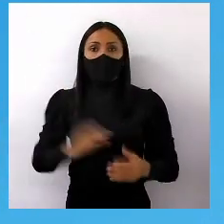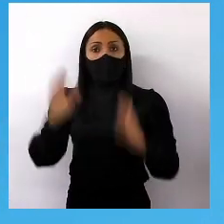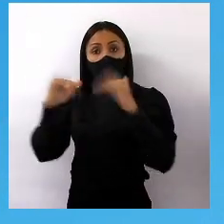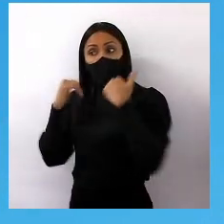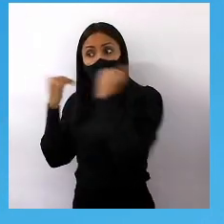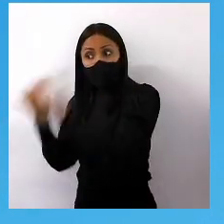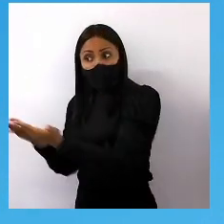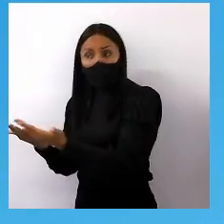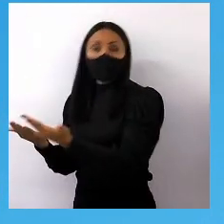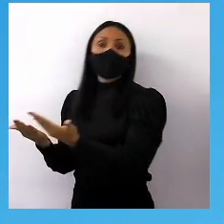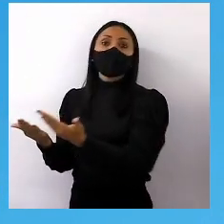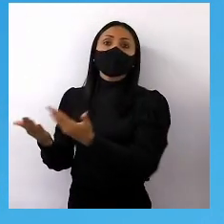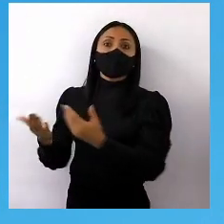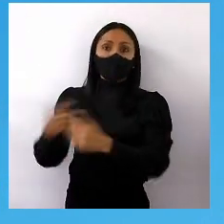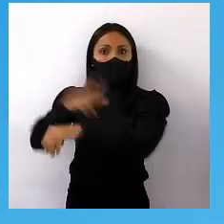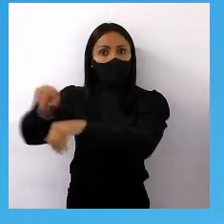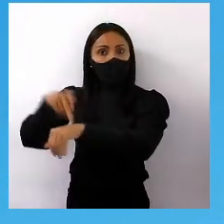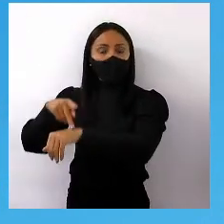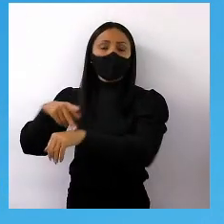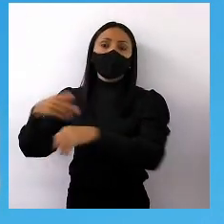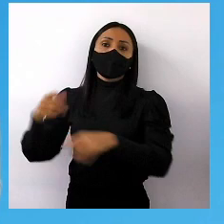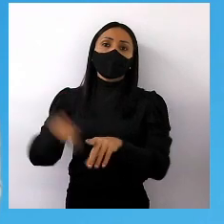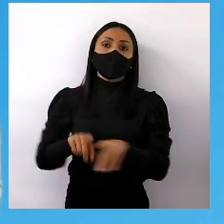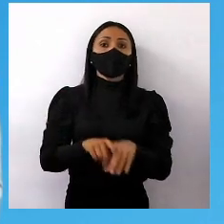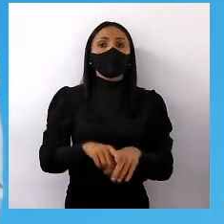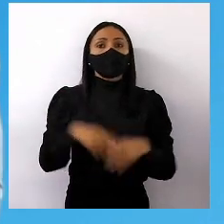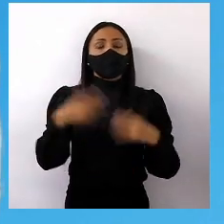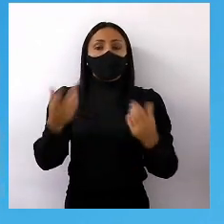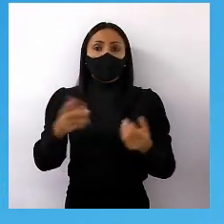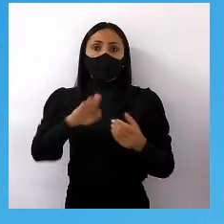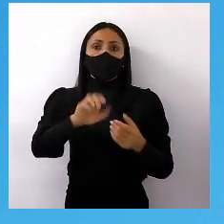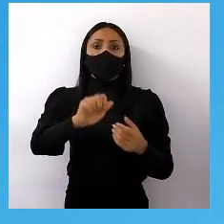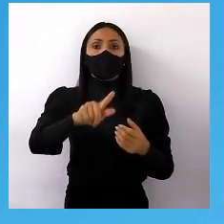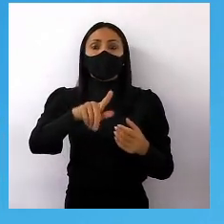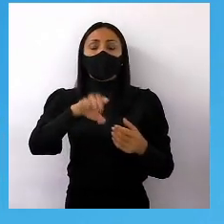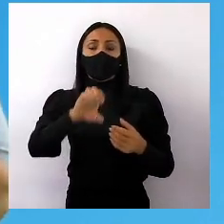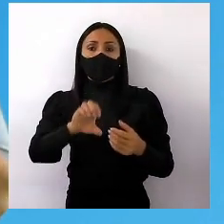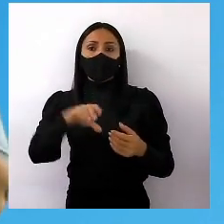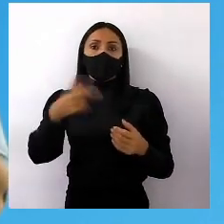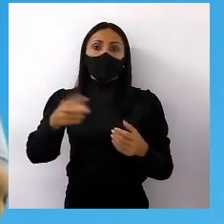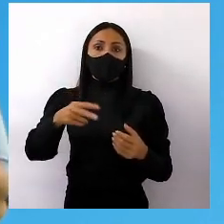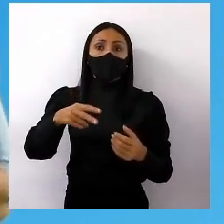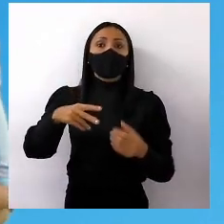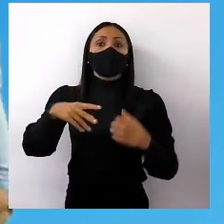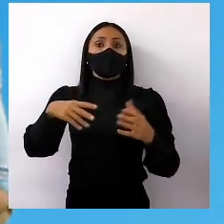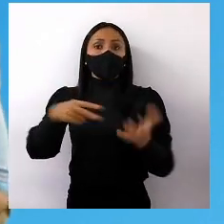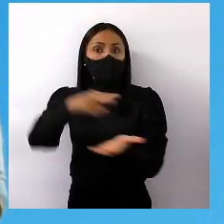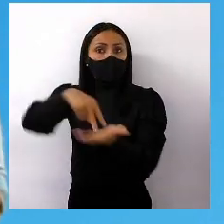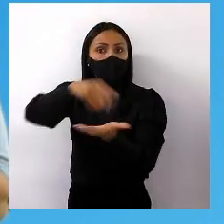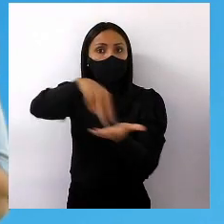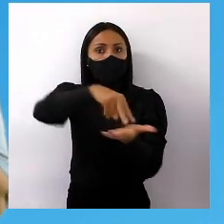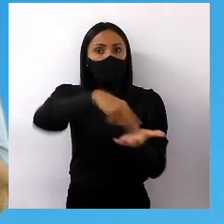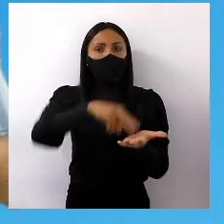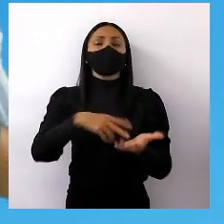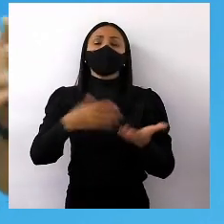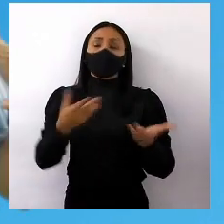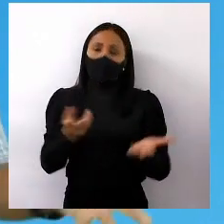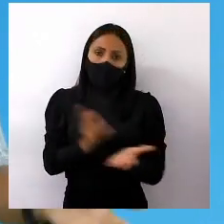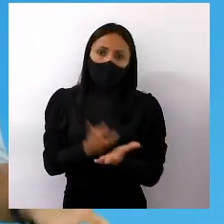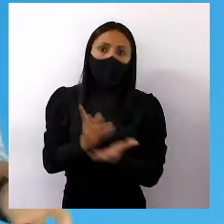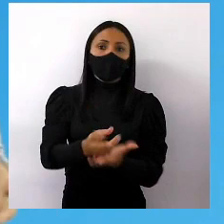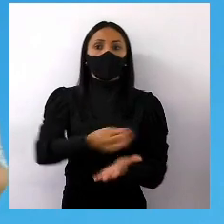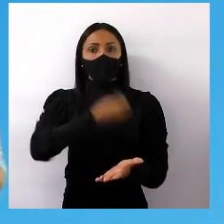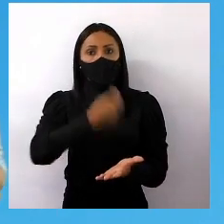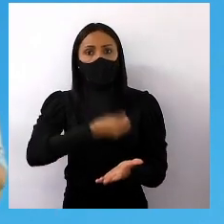eu ia perguntar ao senhor, quer dizer, o Balé Popular do Recife continua vivo e forte. Continua vivo, apesar da